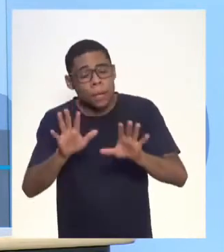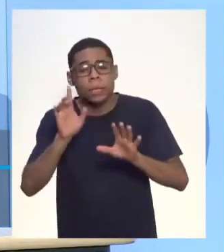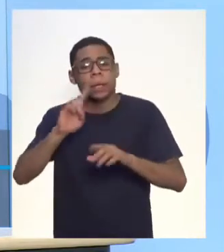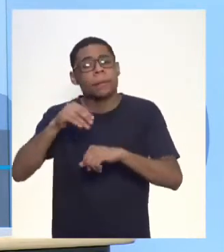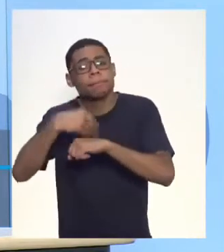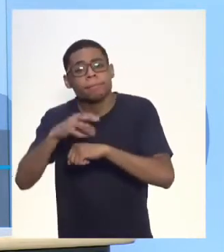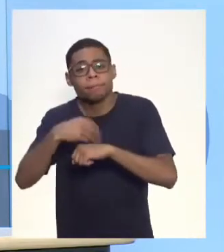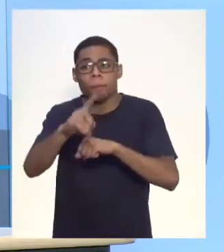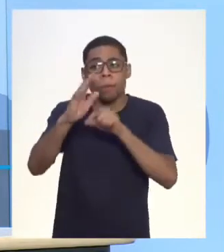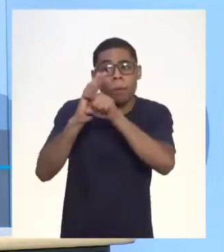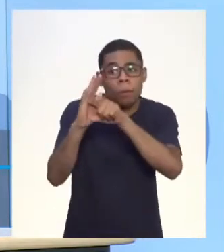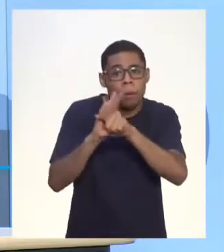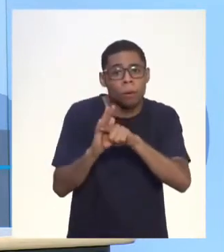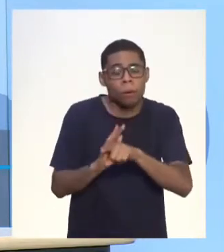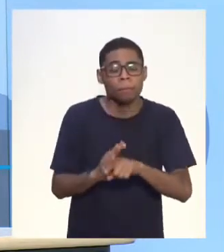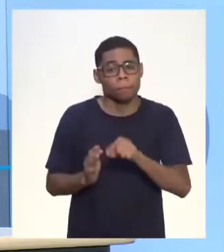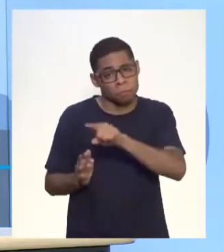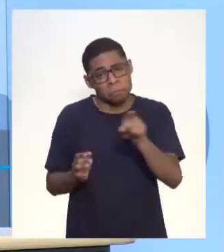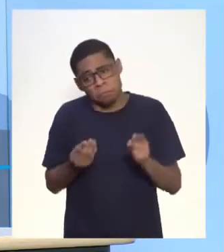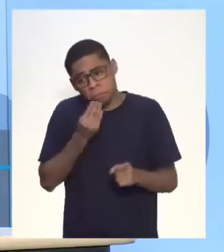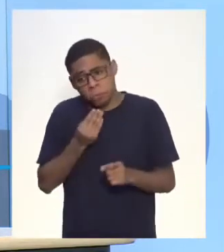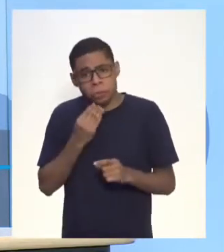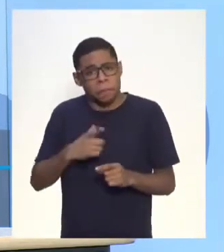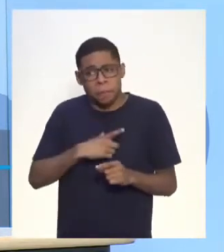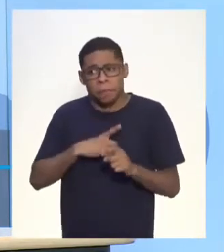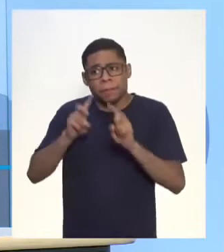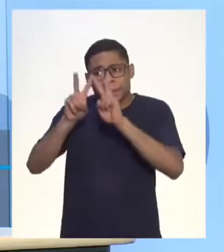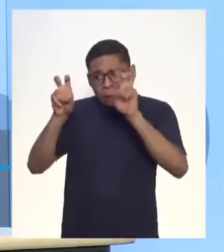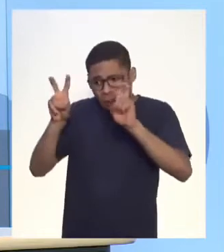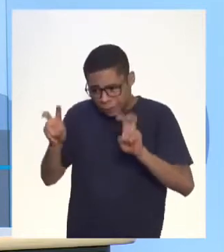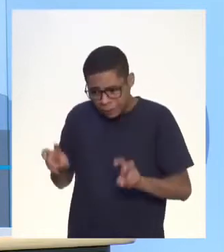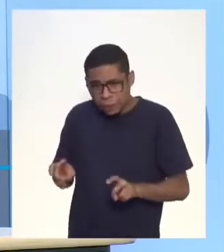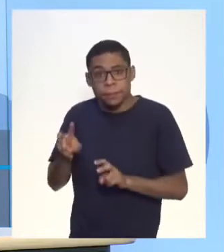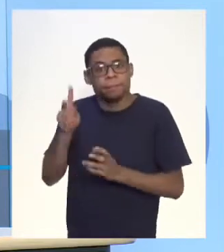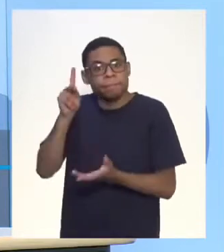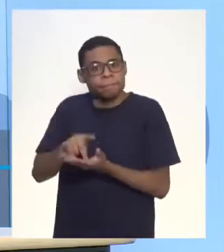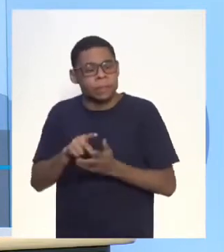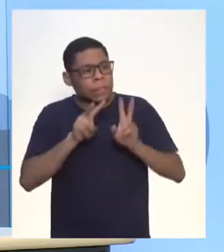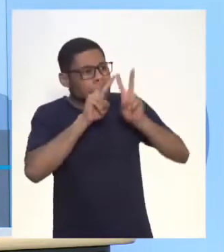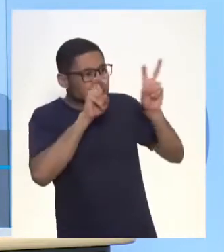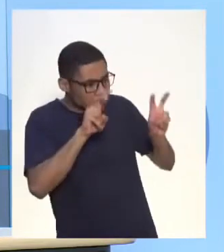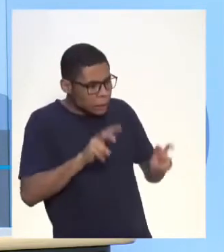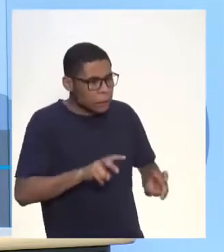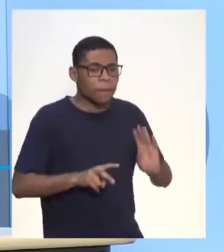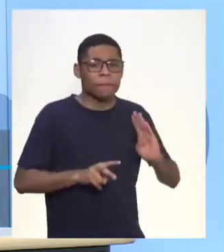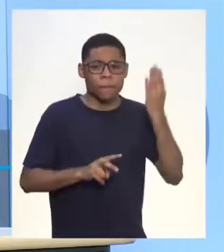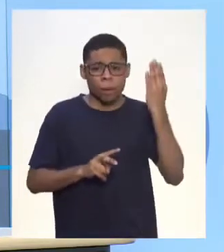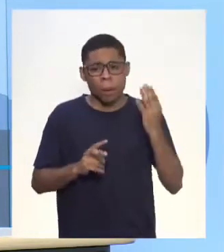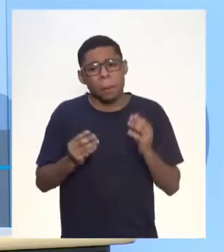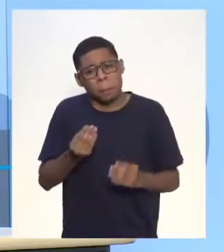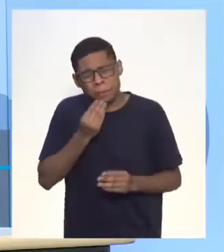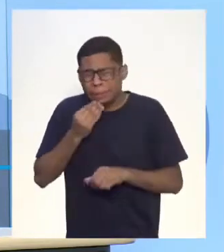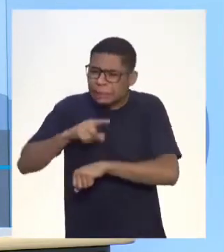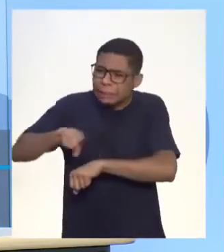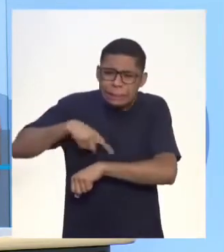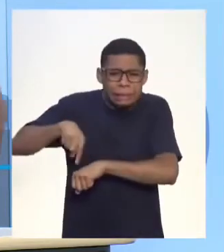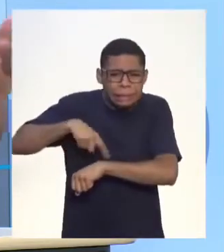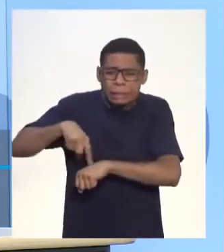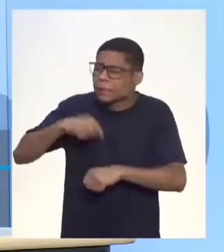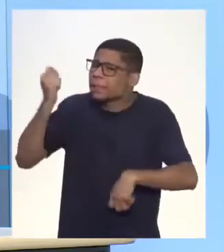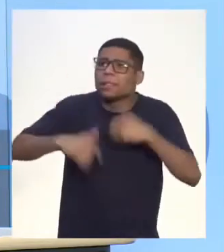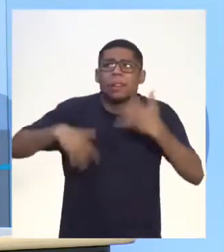horas e horas e horas e horas apresentando vários fatos aqui, analisando se é fake ou se não é fake, e sempre